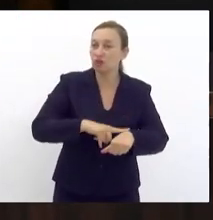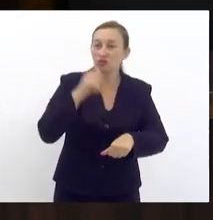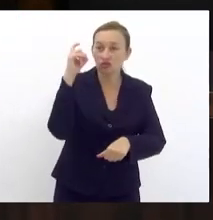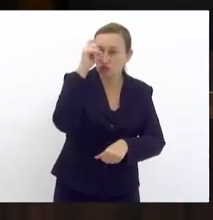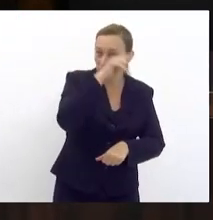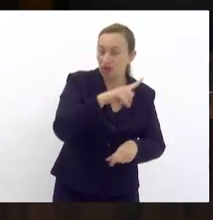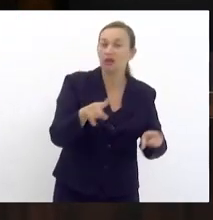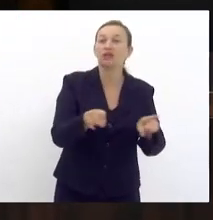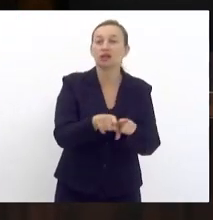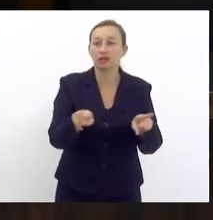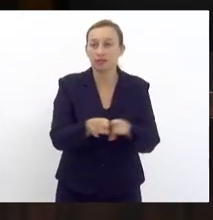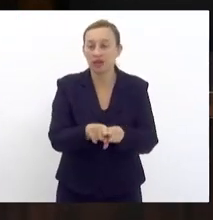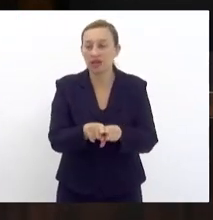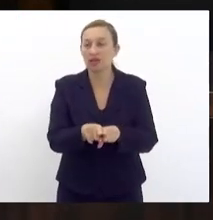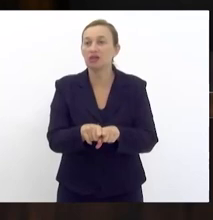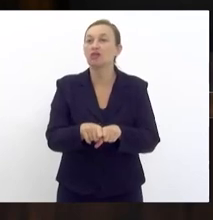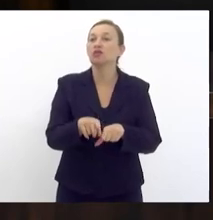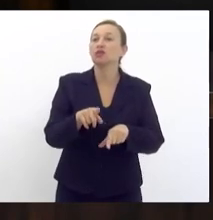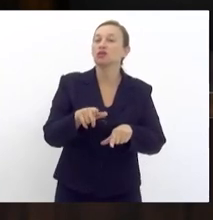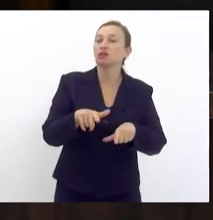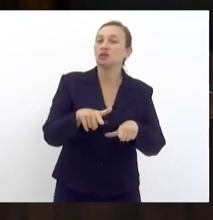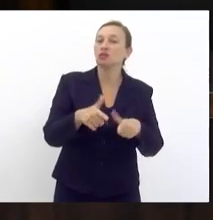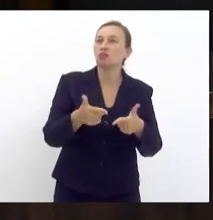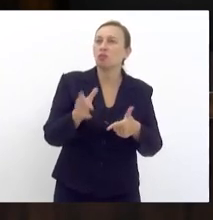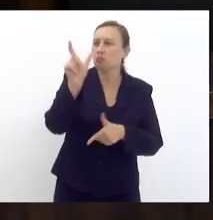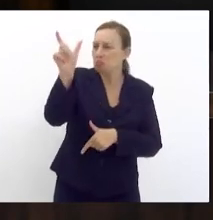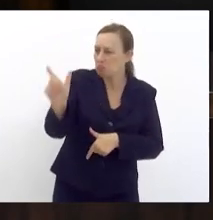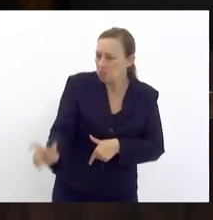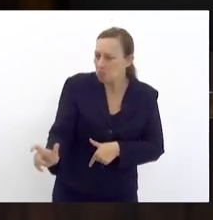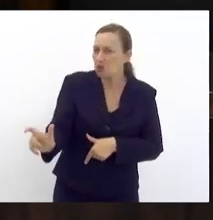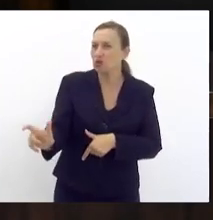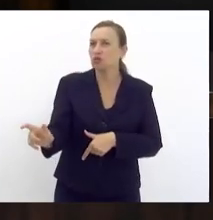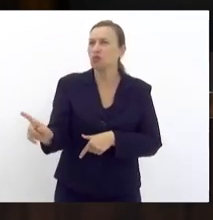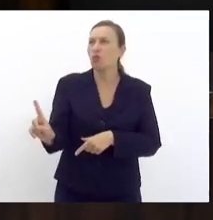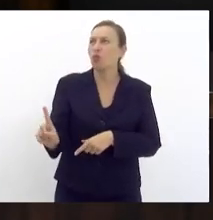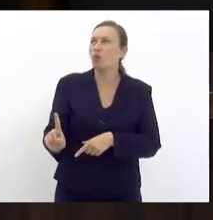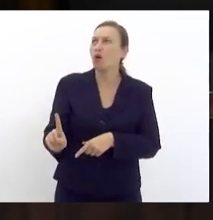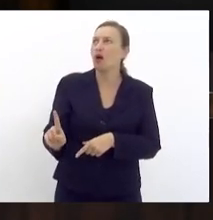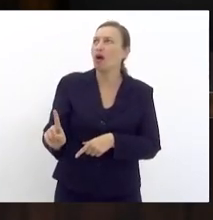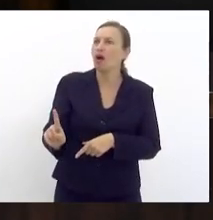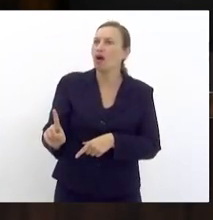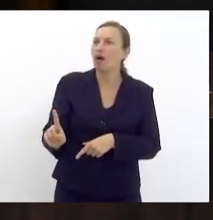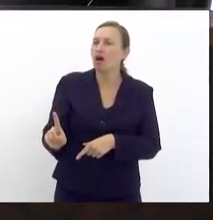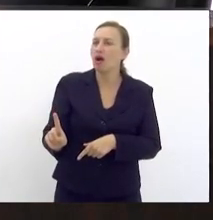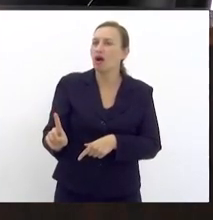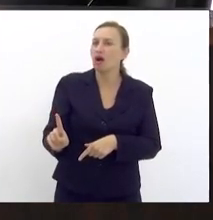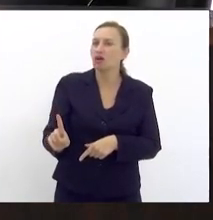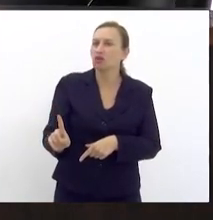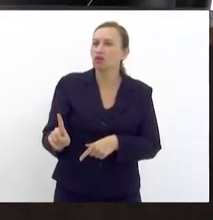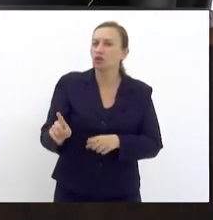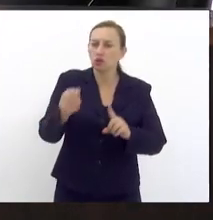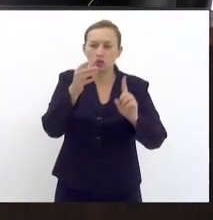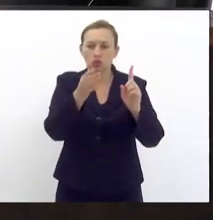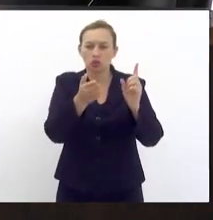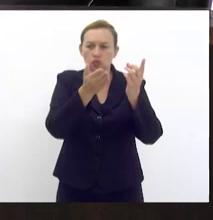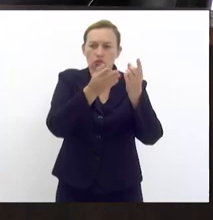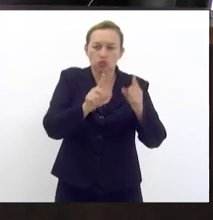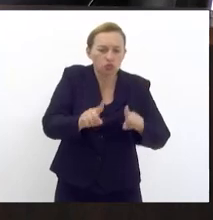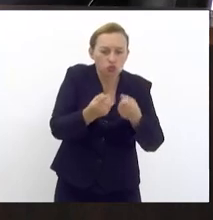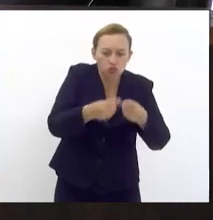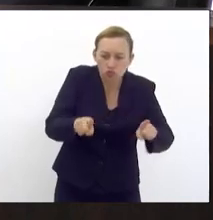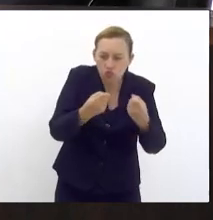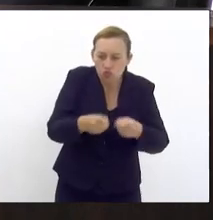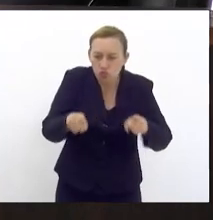também em Natividade, uma pessoa lá através de um churrasco lá que aconteceu, teve